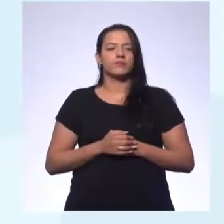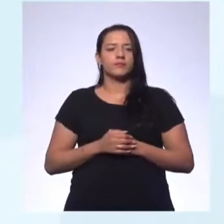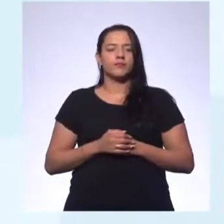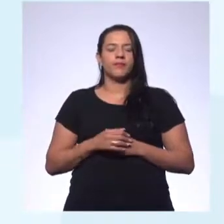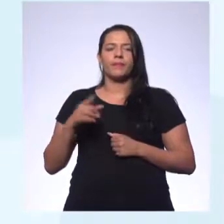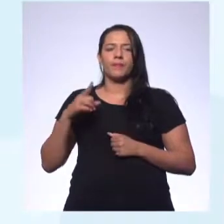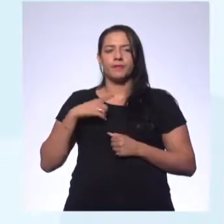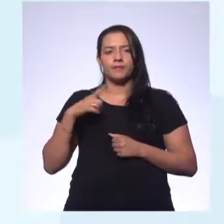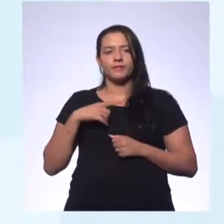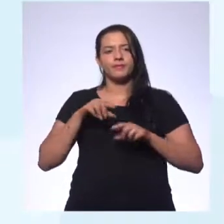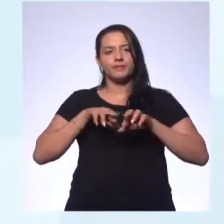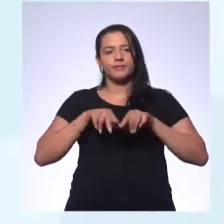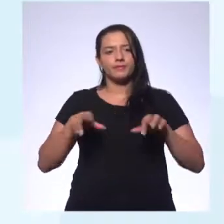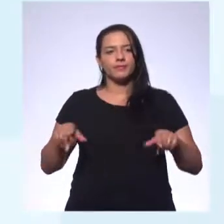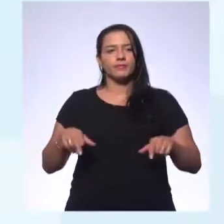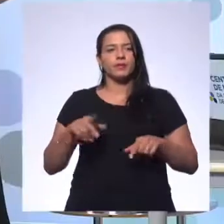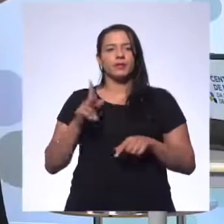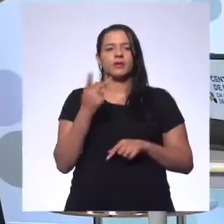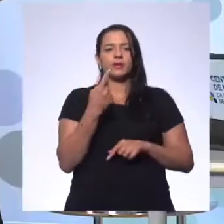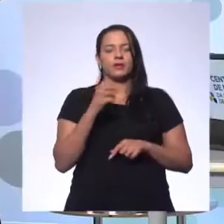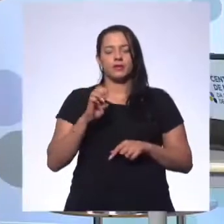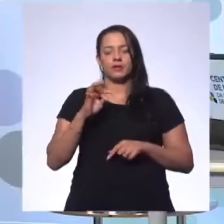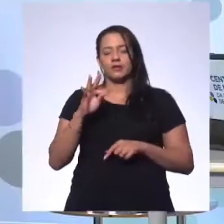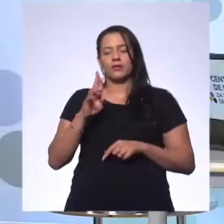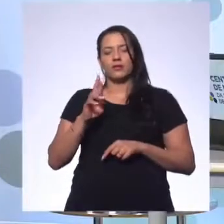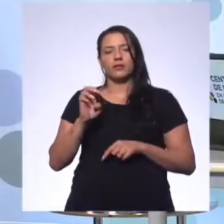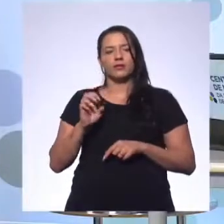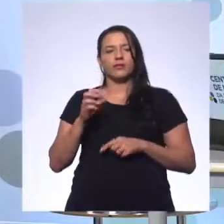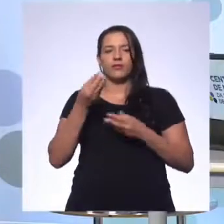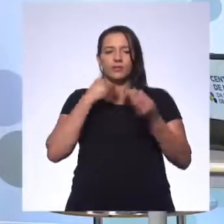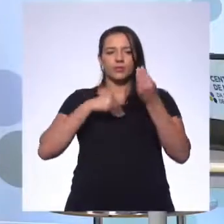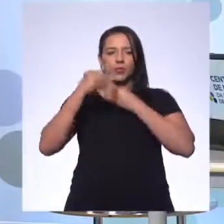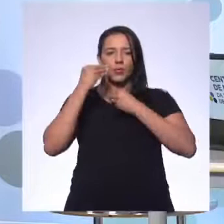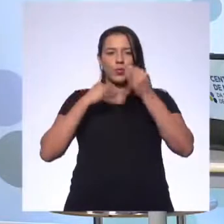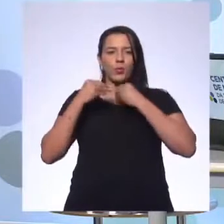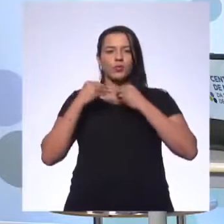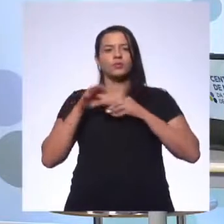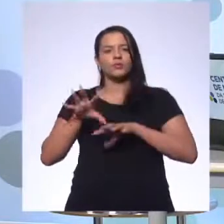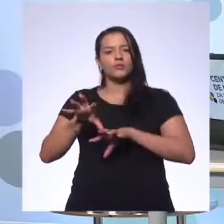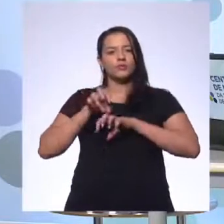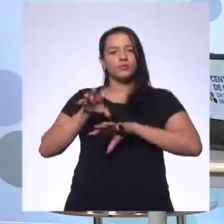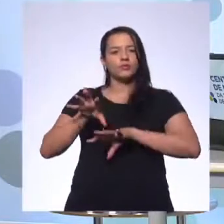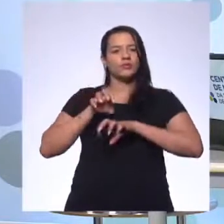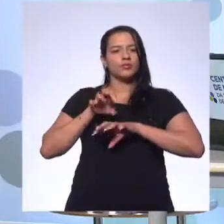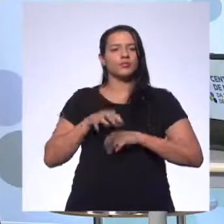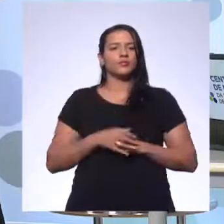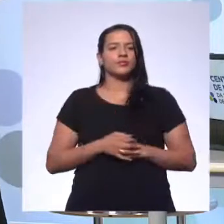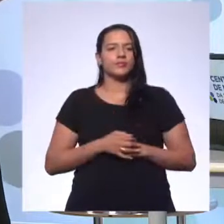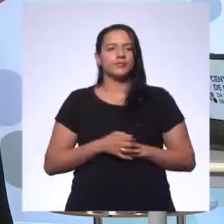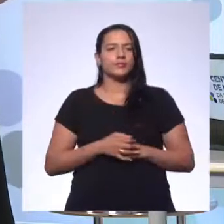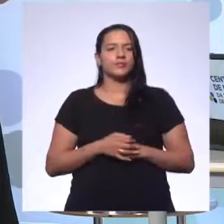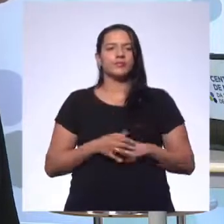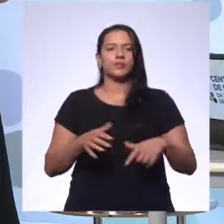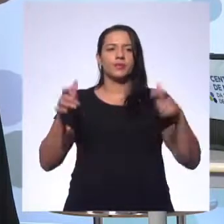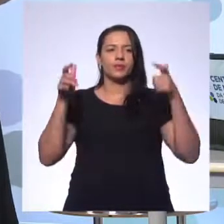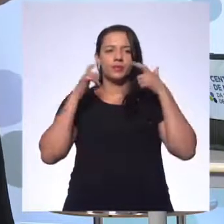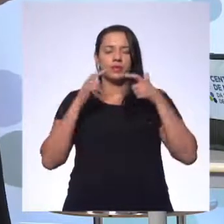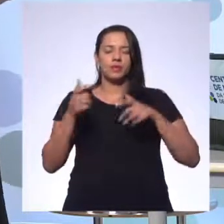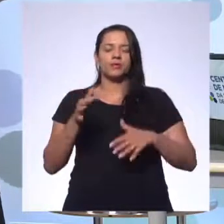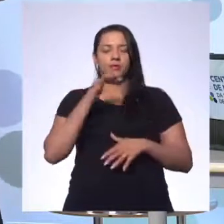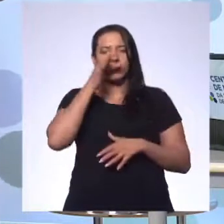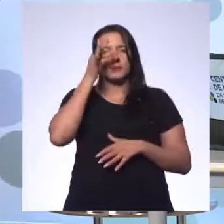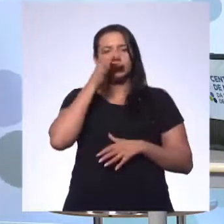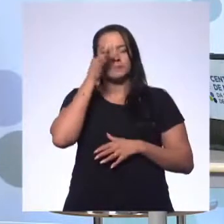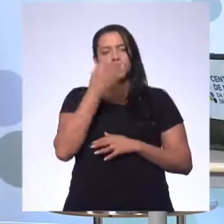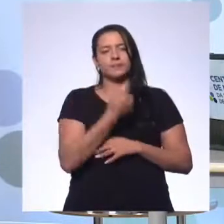E são tipos de heterótrofos, certo? Fazem a nutrição ali através de absorção. A gente tem o reino das plantas, então